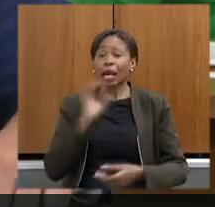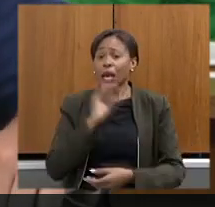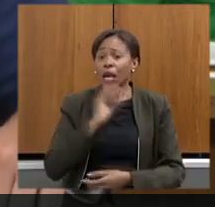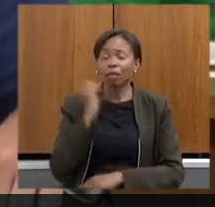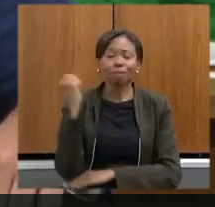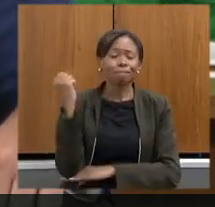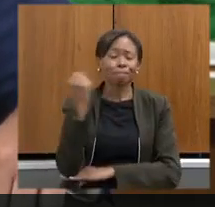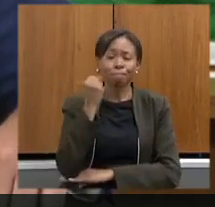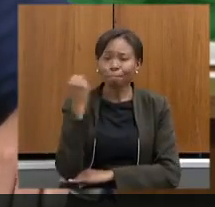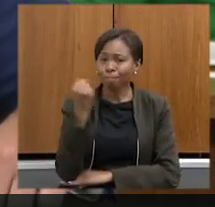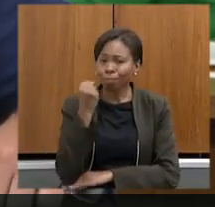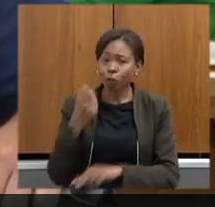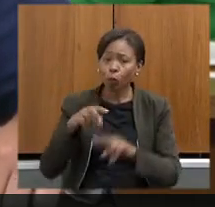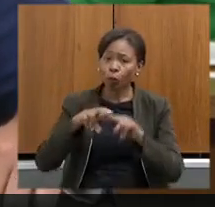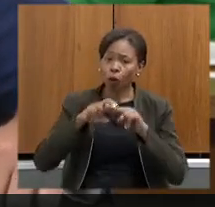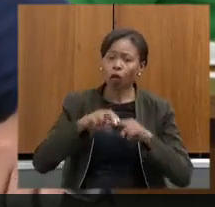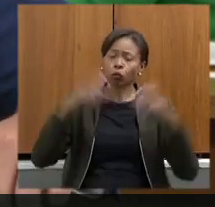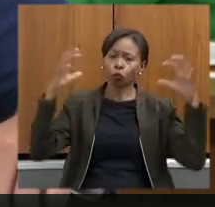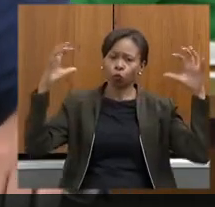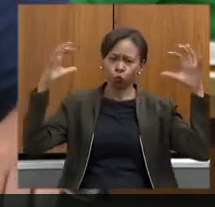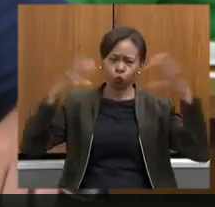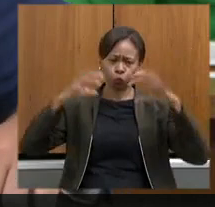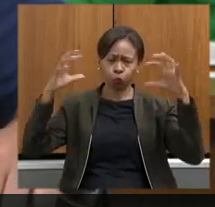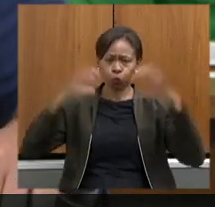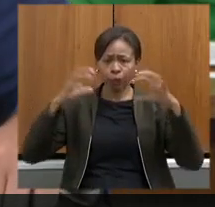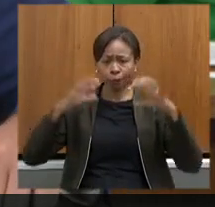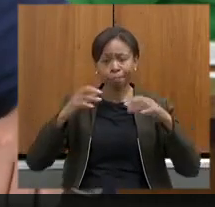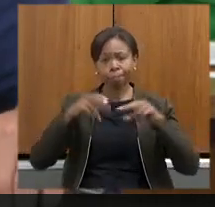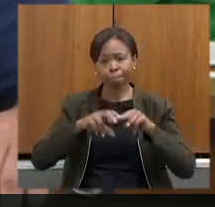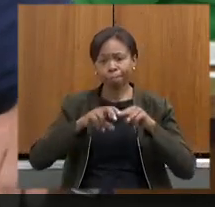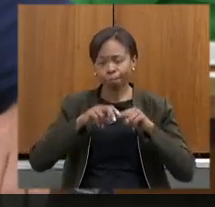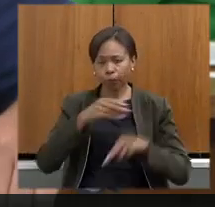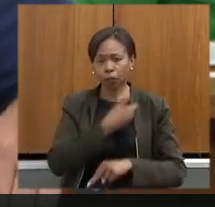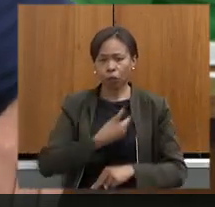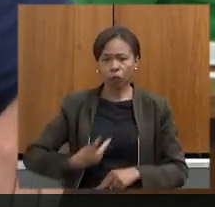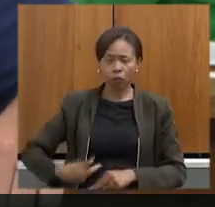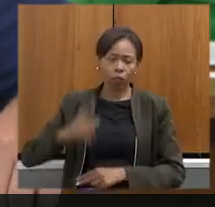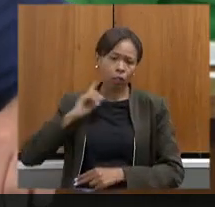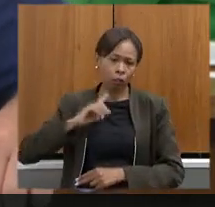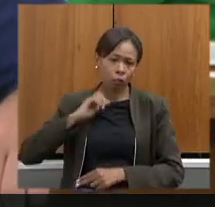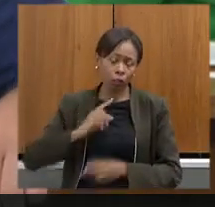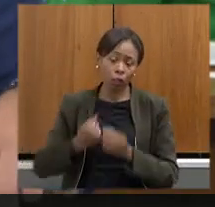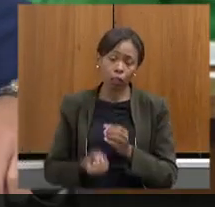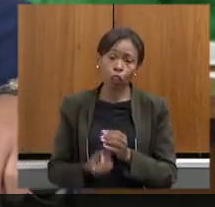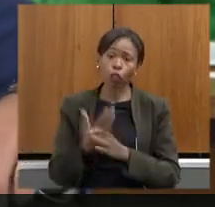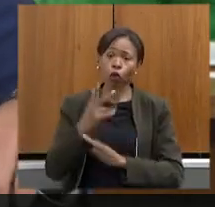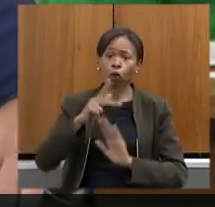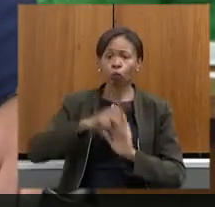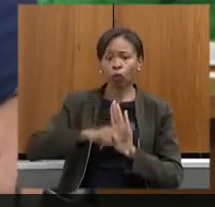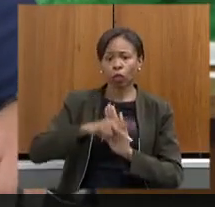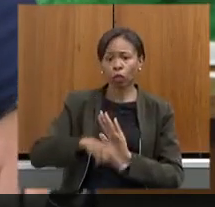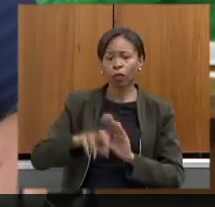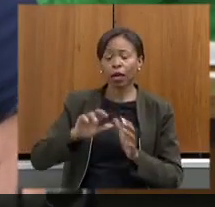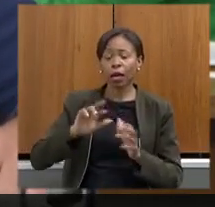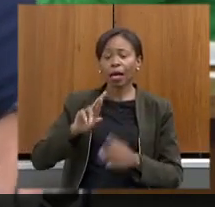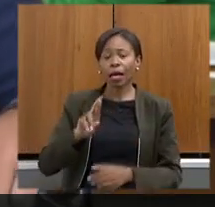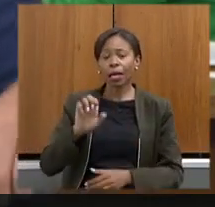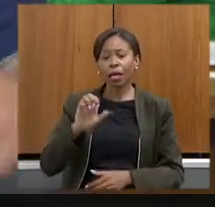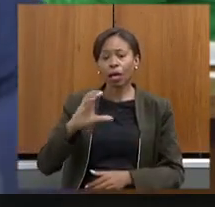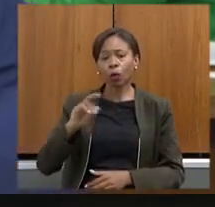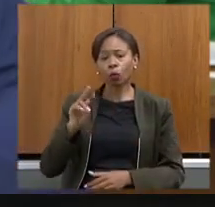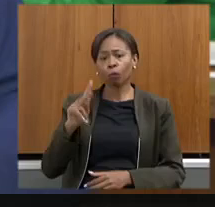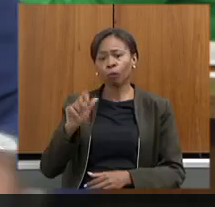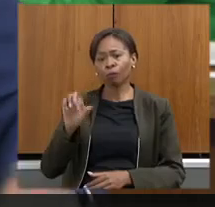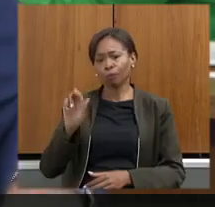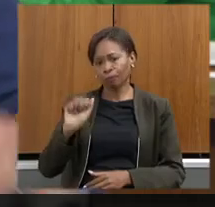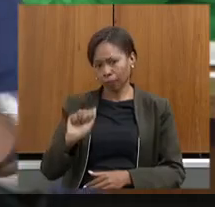né e o foi o que levou o governo do estado a criar o programa recupera Minas para poder